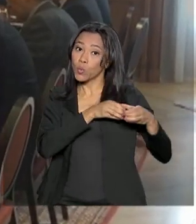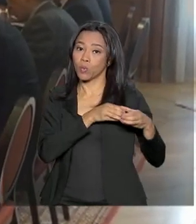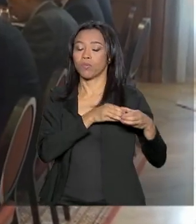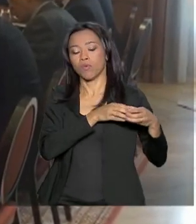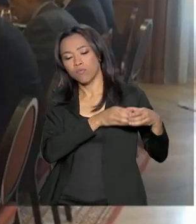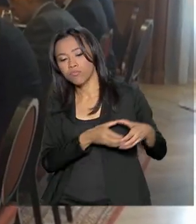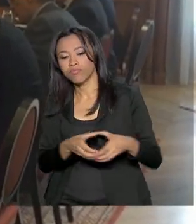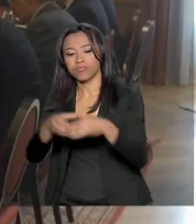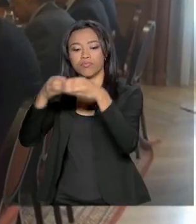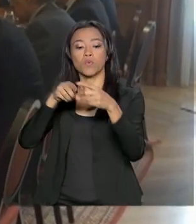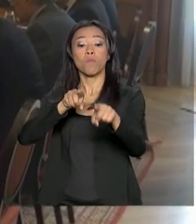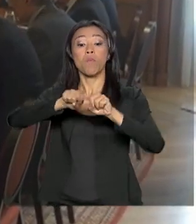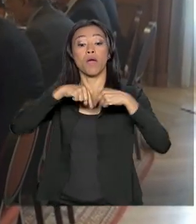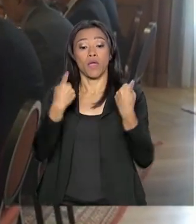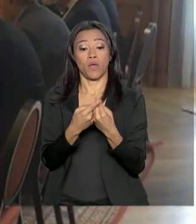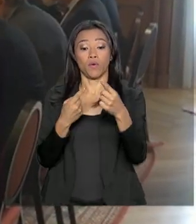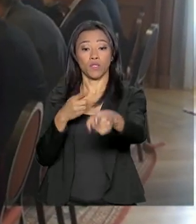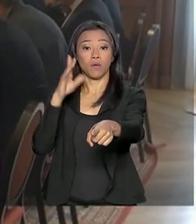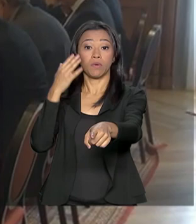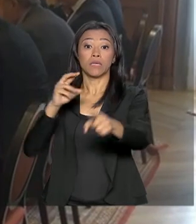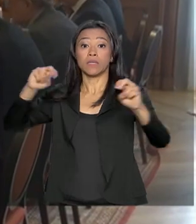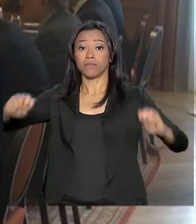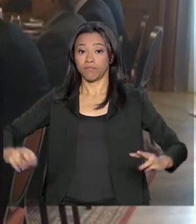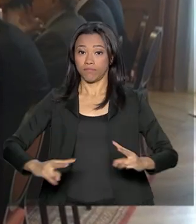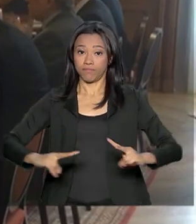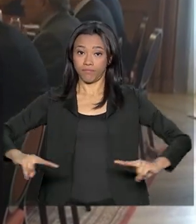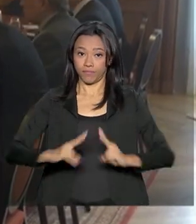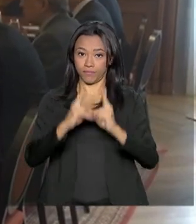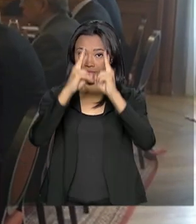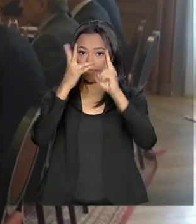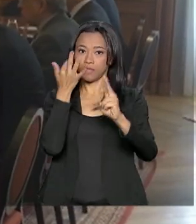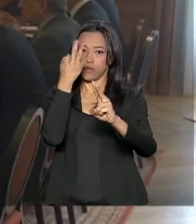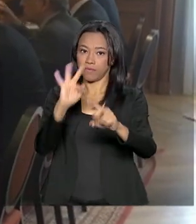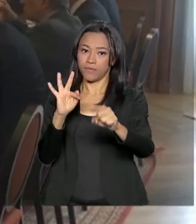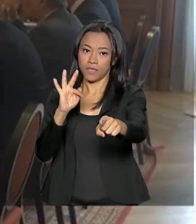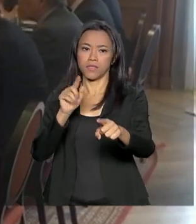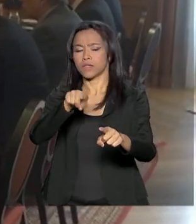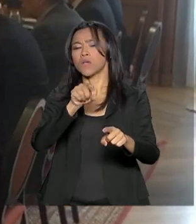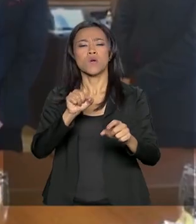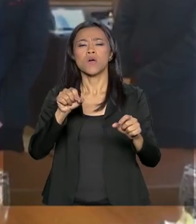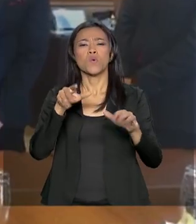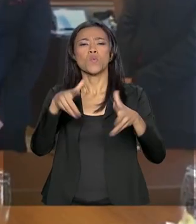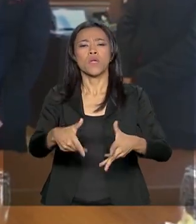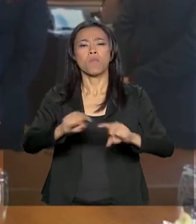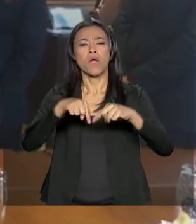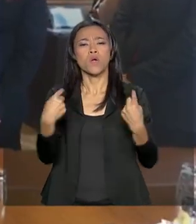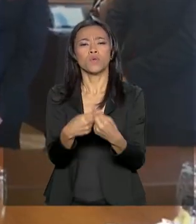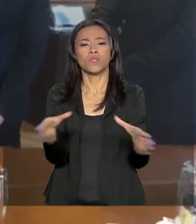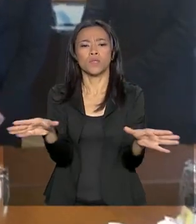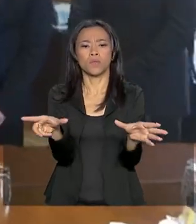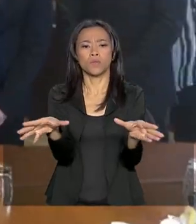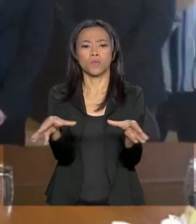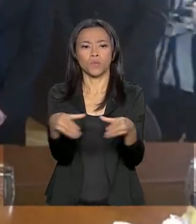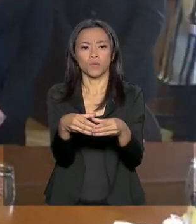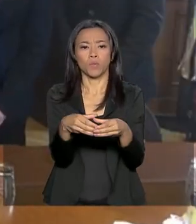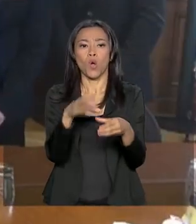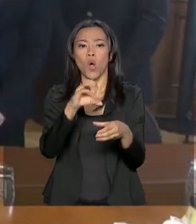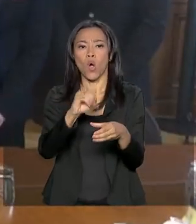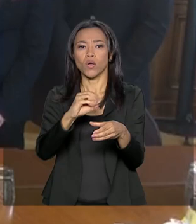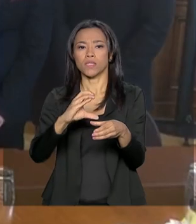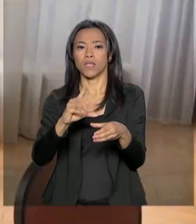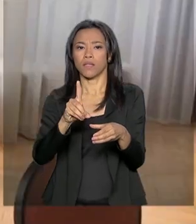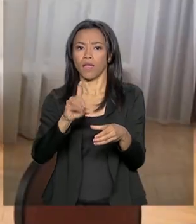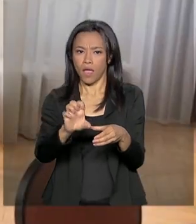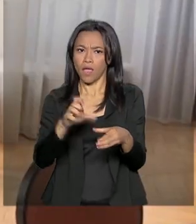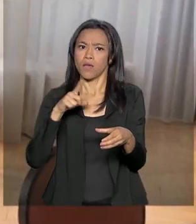reunião com o secretário geral da organização para a cooperação e desenvolvimento econômico oecd é o brasil está cumprindo uma série de requisitos